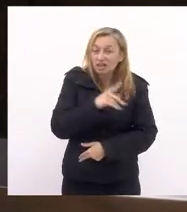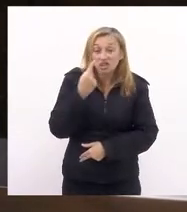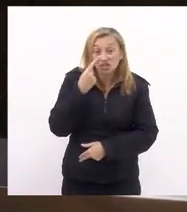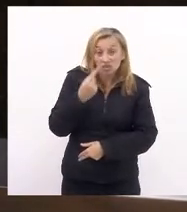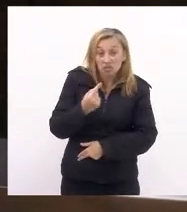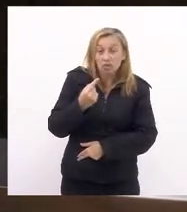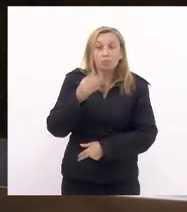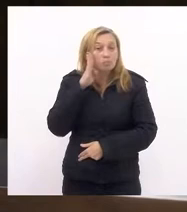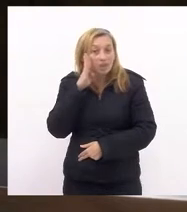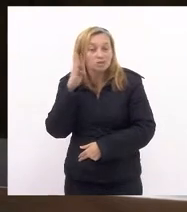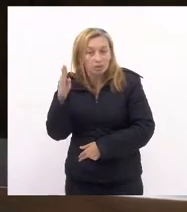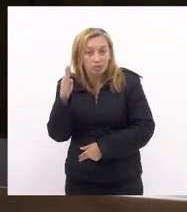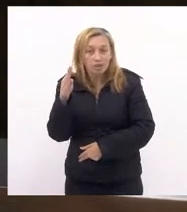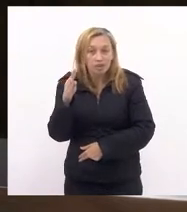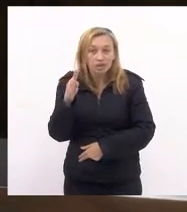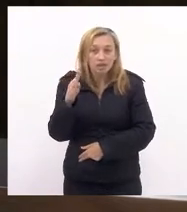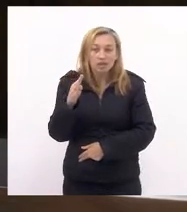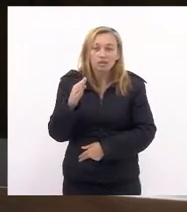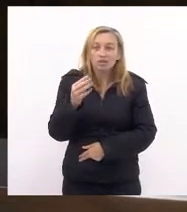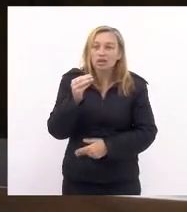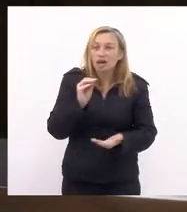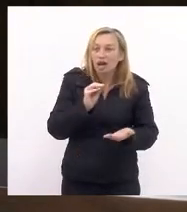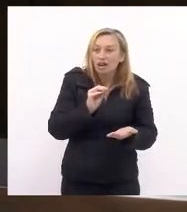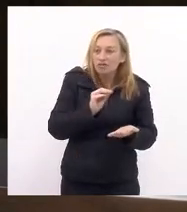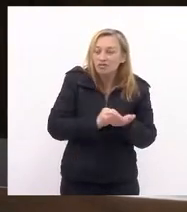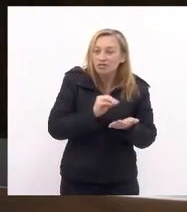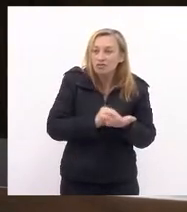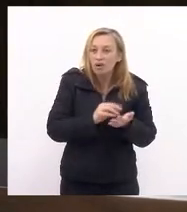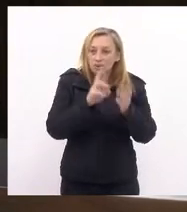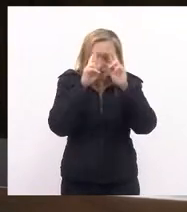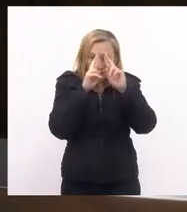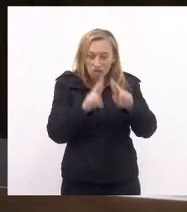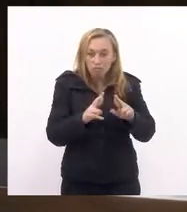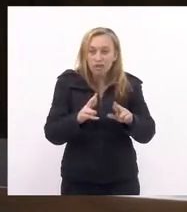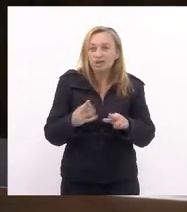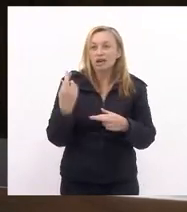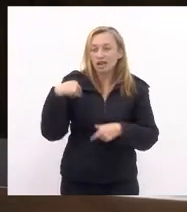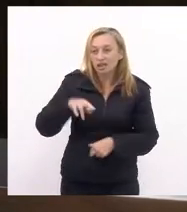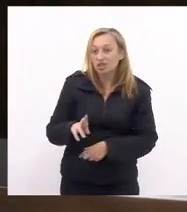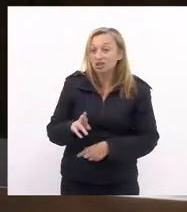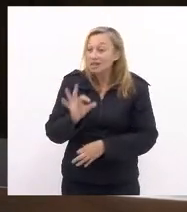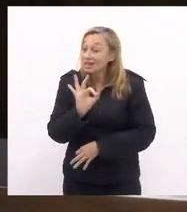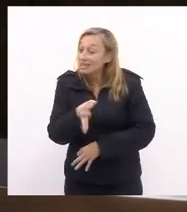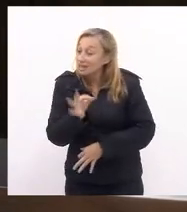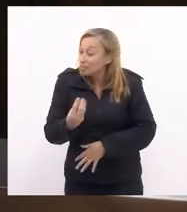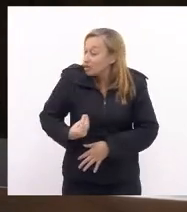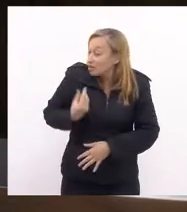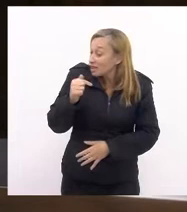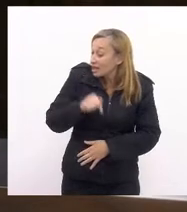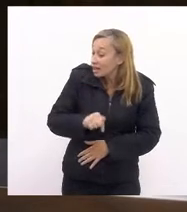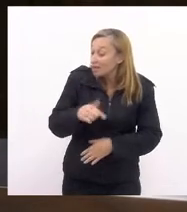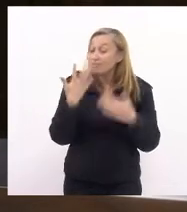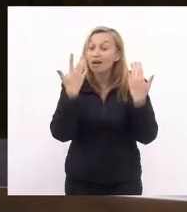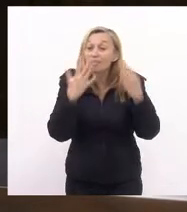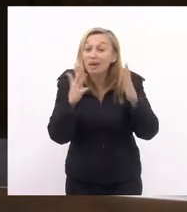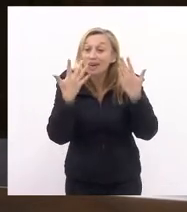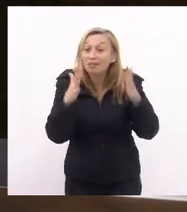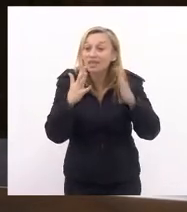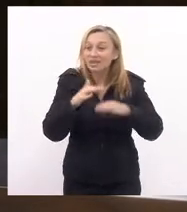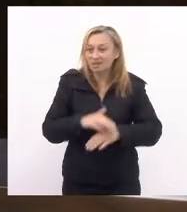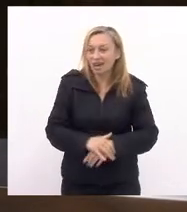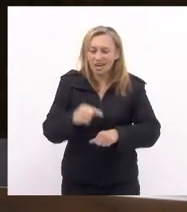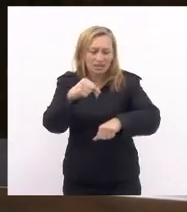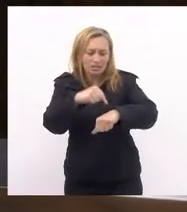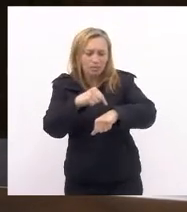visto, principalmente o desrespeito à religião. Estamos aqui exatamente para celebrar isso,